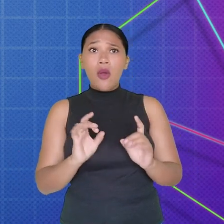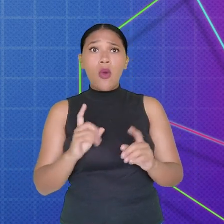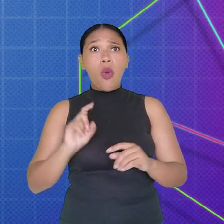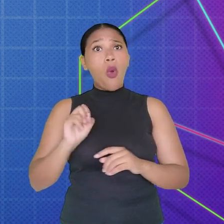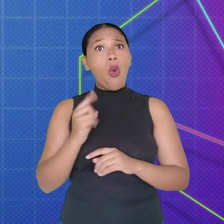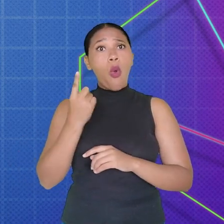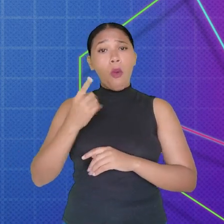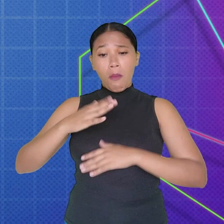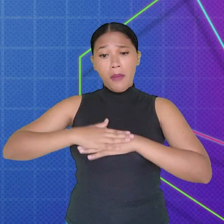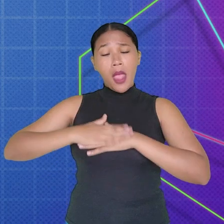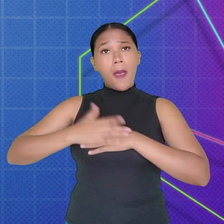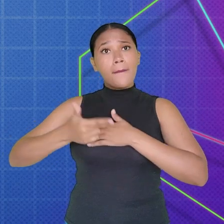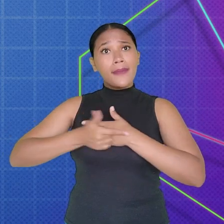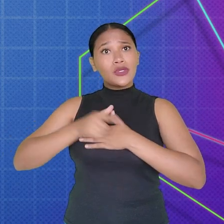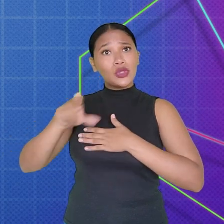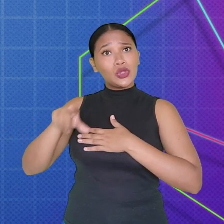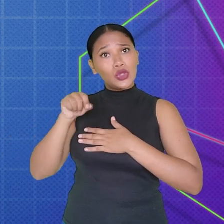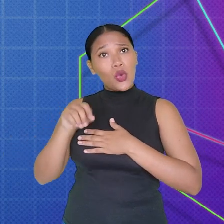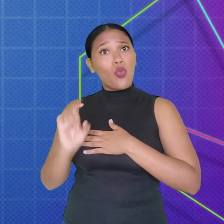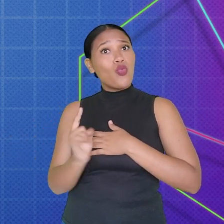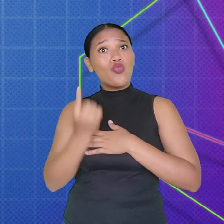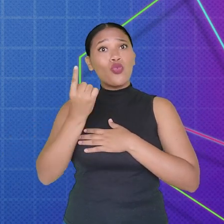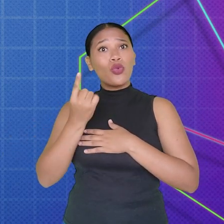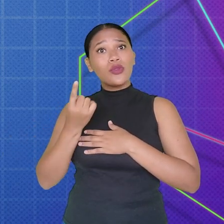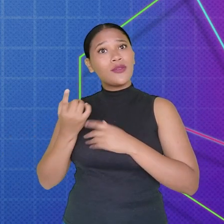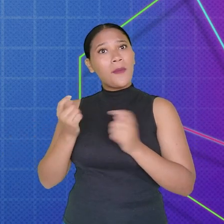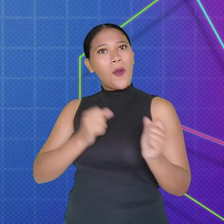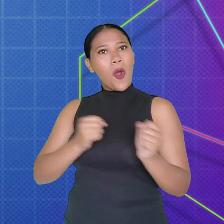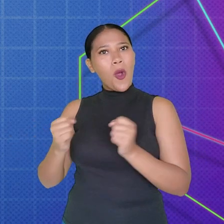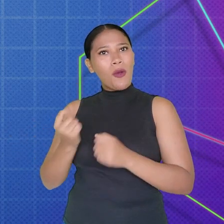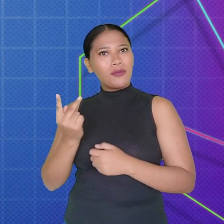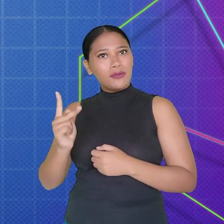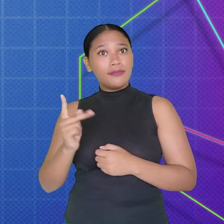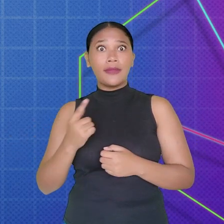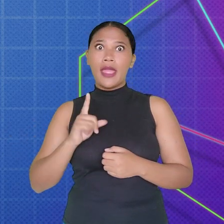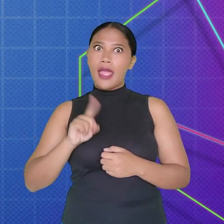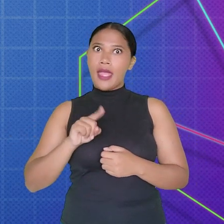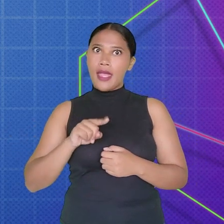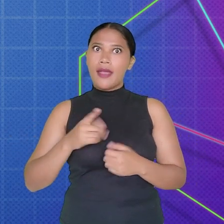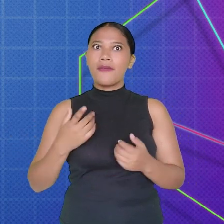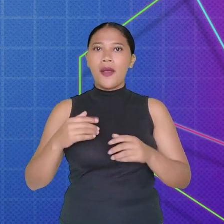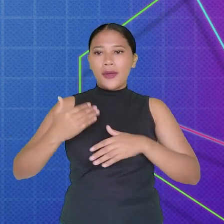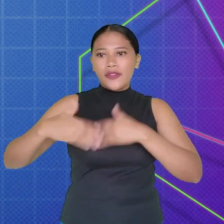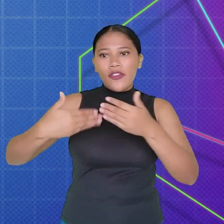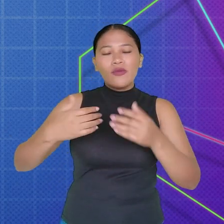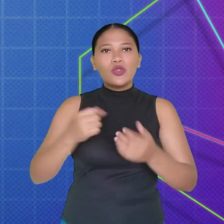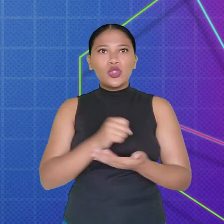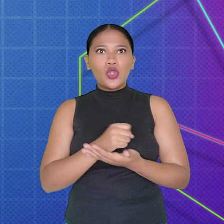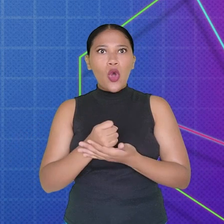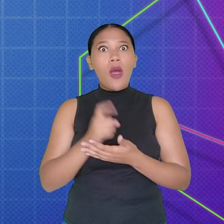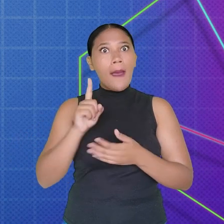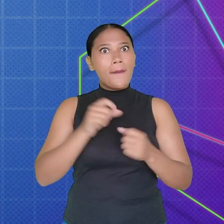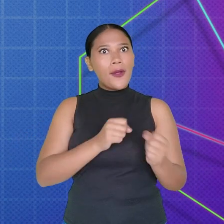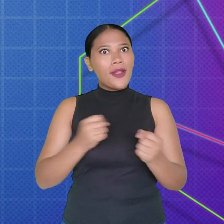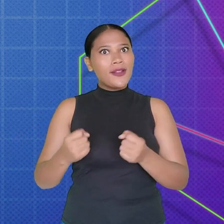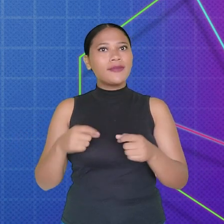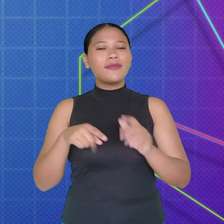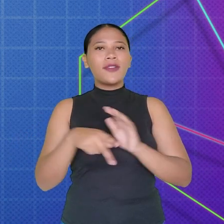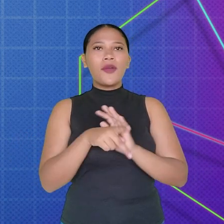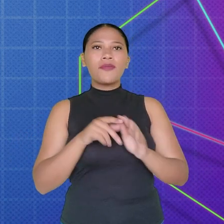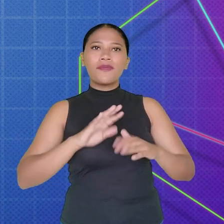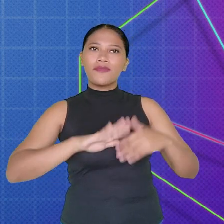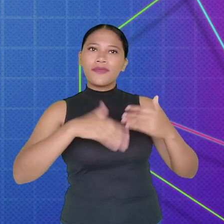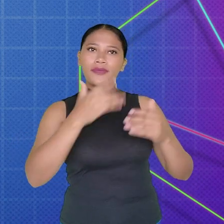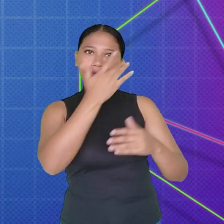uma habilidade única do personagem. O evento de teclas de entrada é uma ferramenta poderosa para o desenvolvimento de jogos, permitindo assim